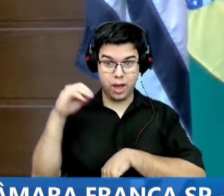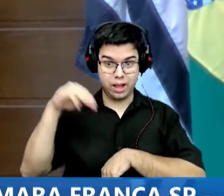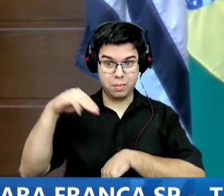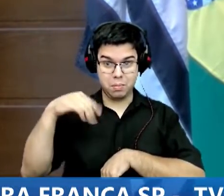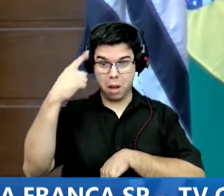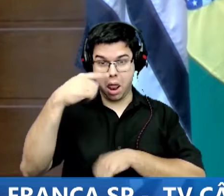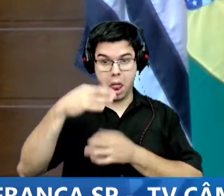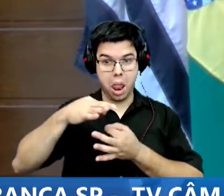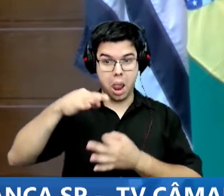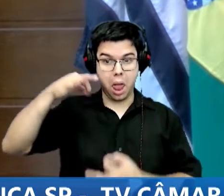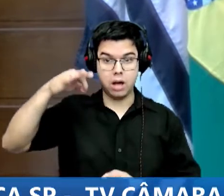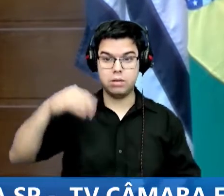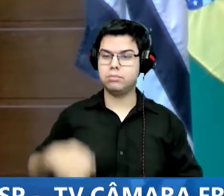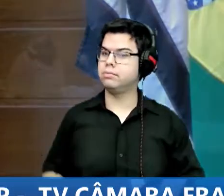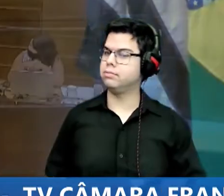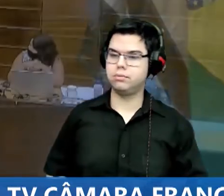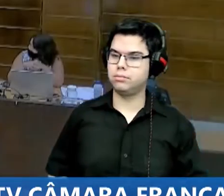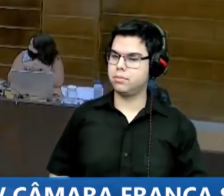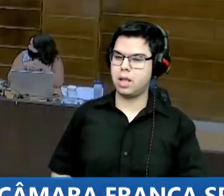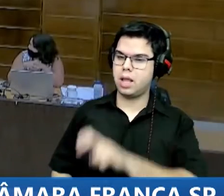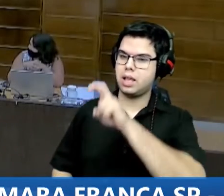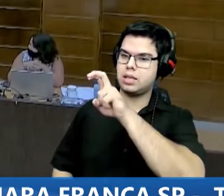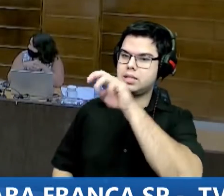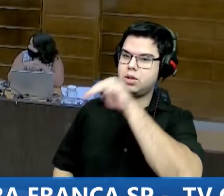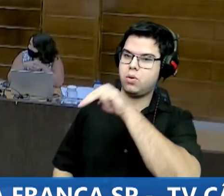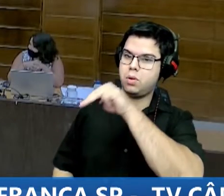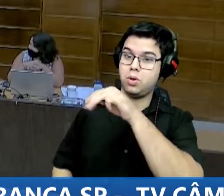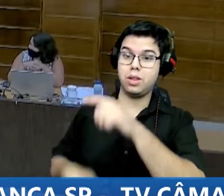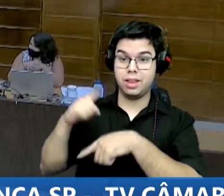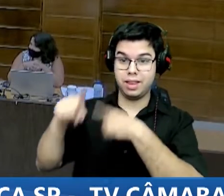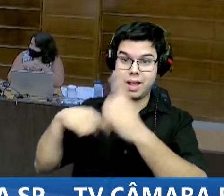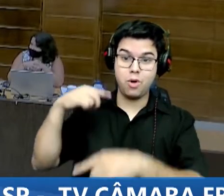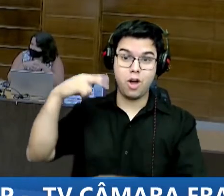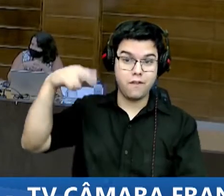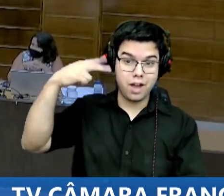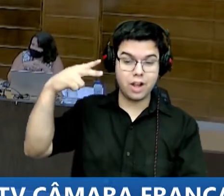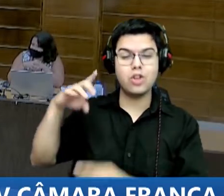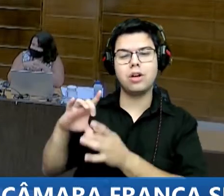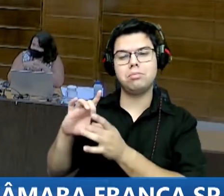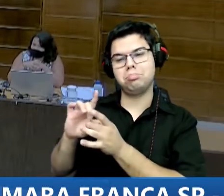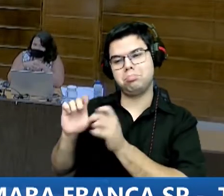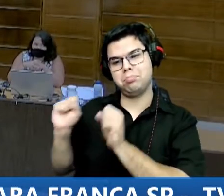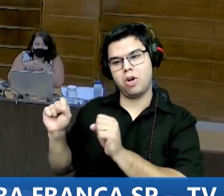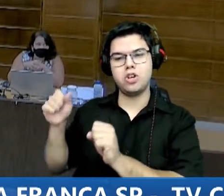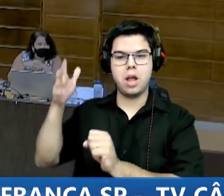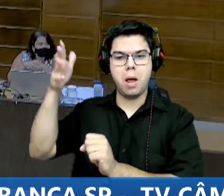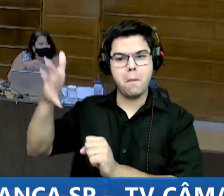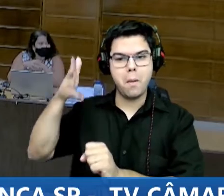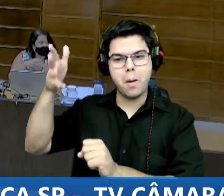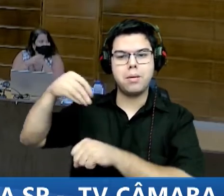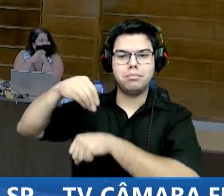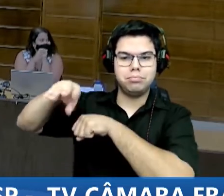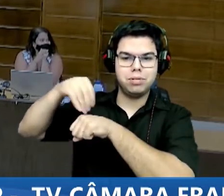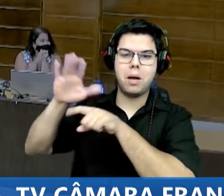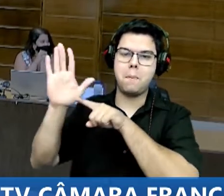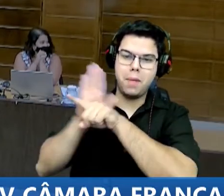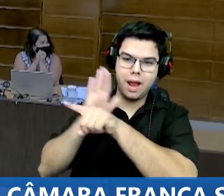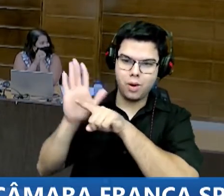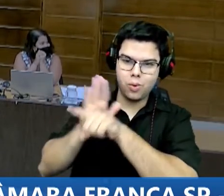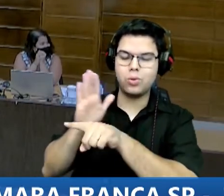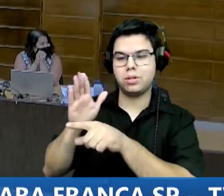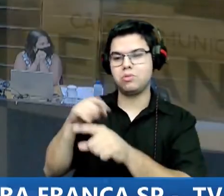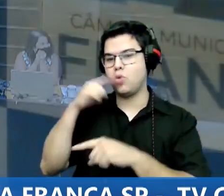5 minutos e depois os vereadores terão a liberdade, né, de estar fazendo as suas perguntas e as suas indagações.